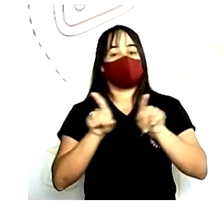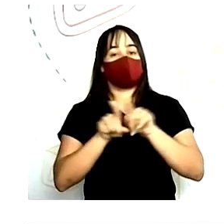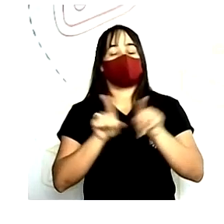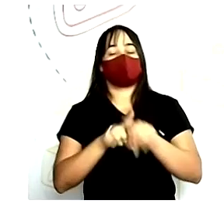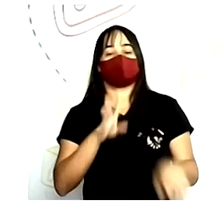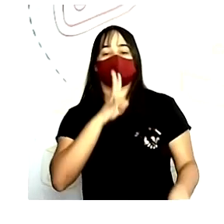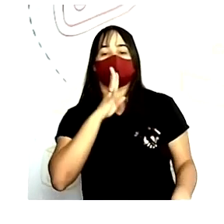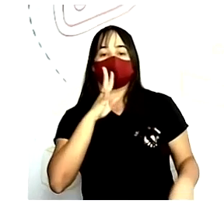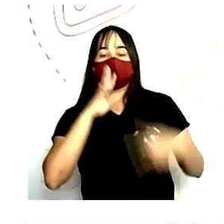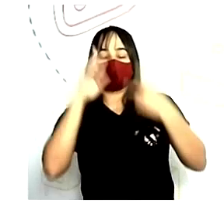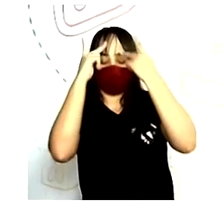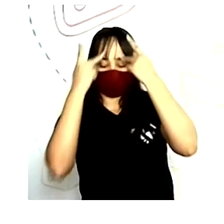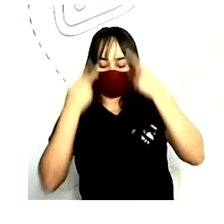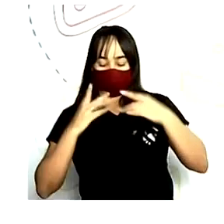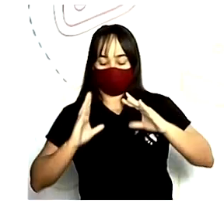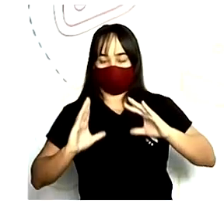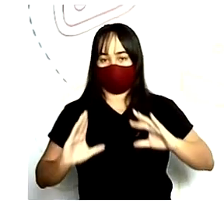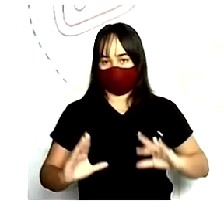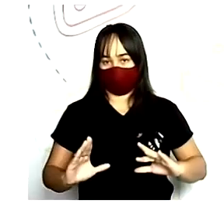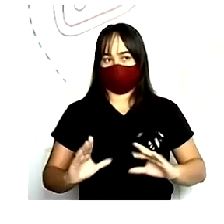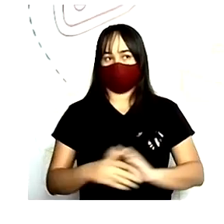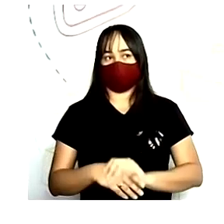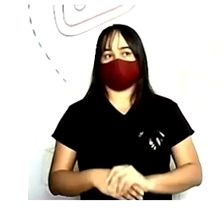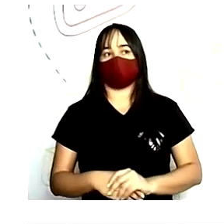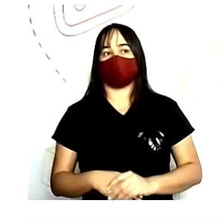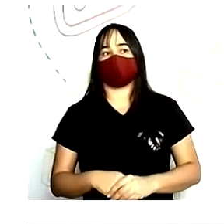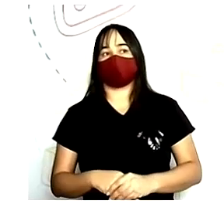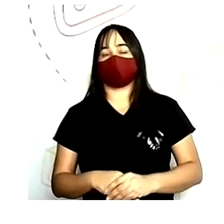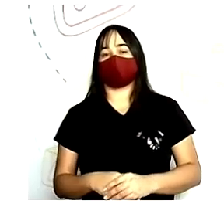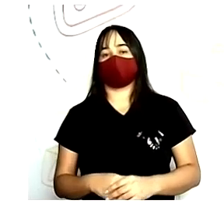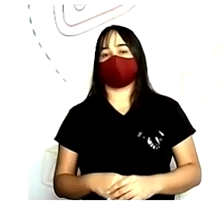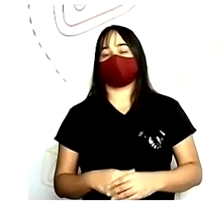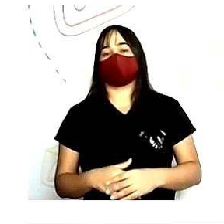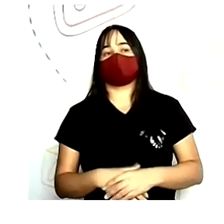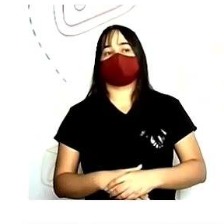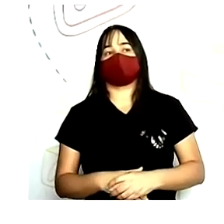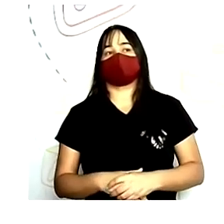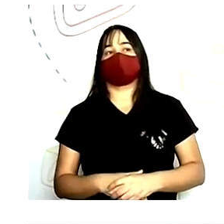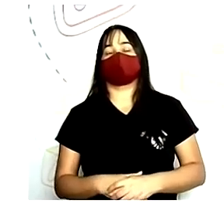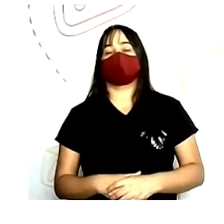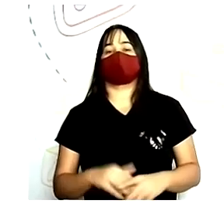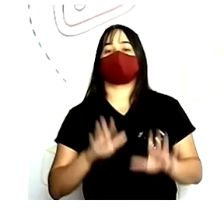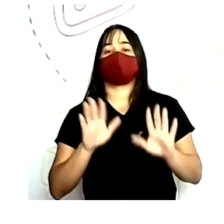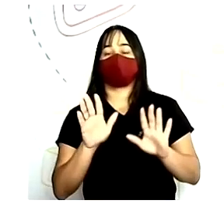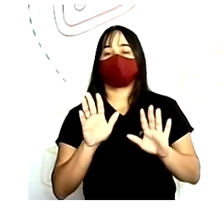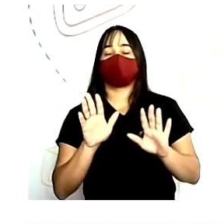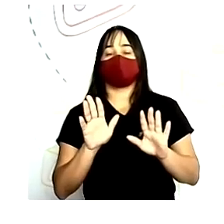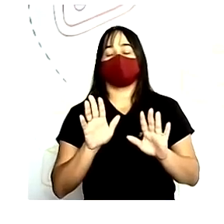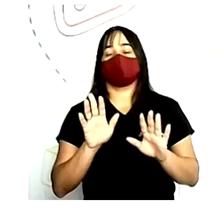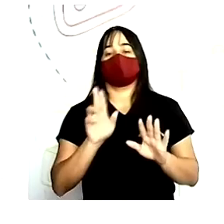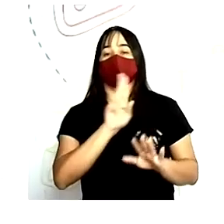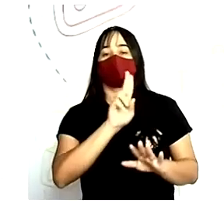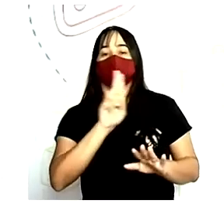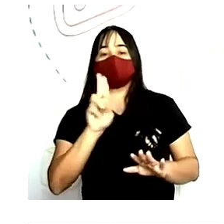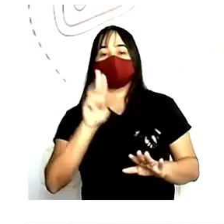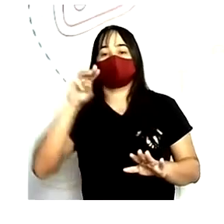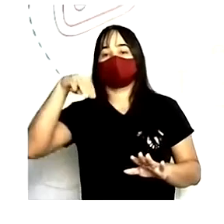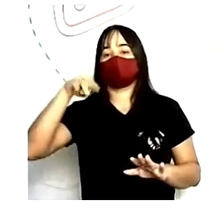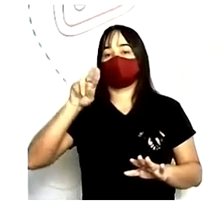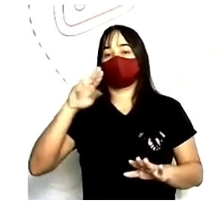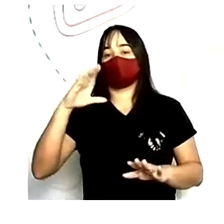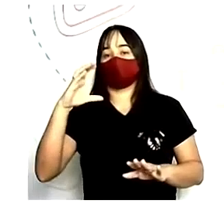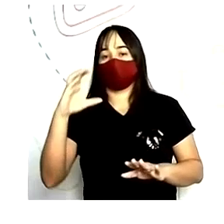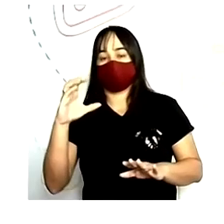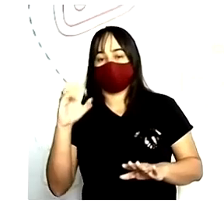Então são eles: a tabelinha, o muco e a temperatura. Como é que funciona? O muco